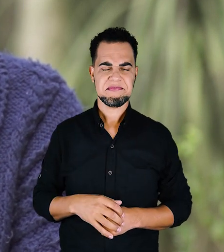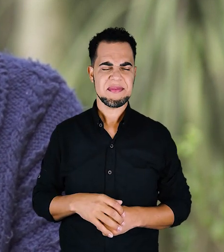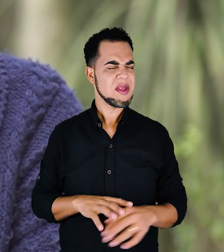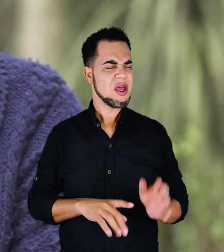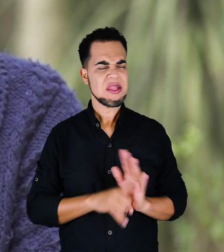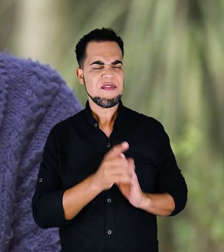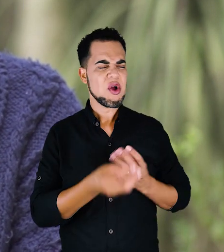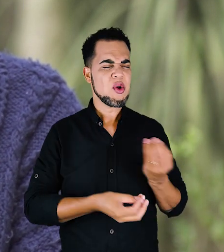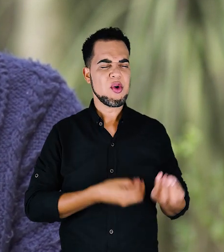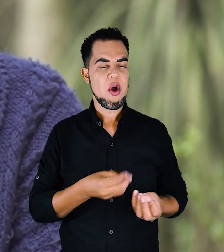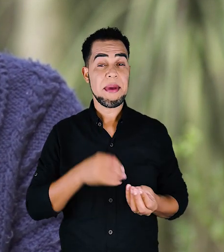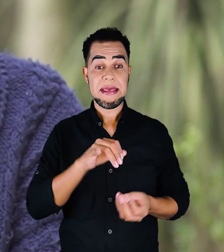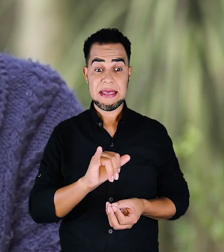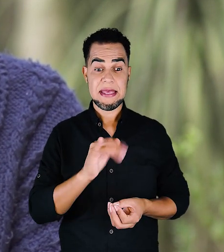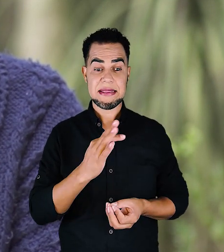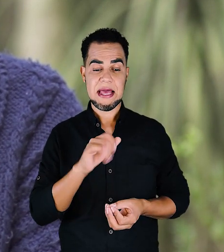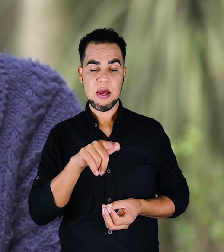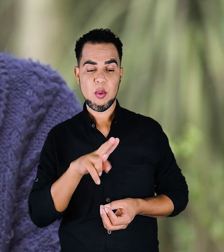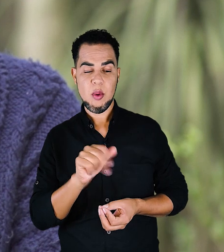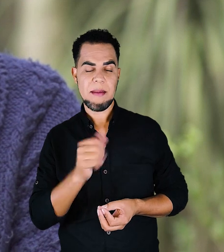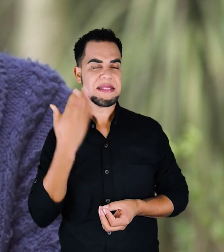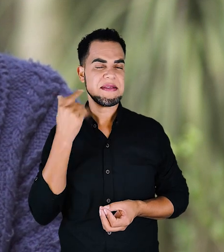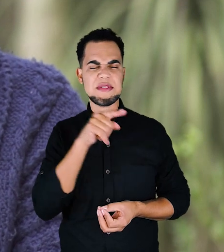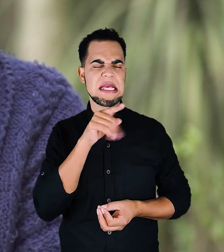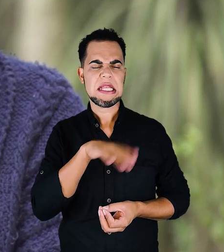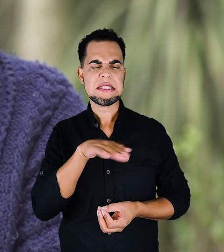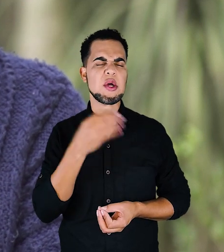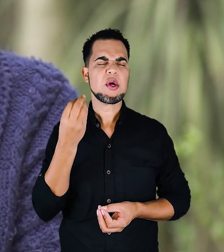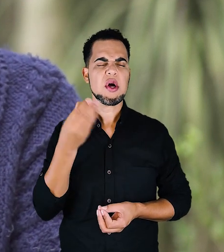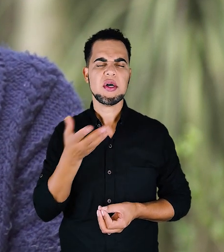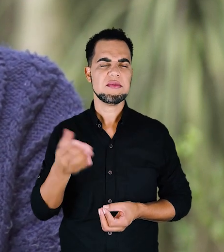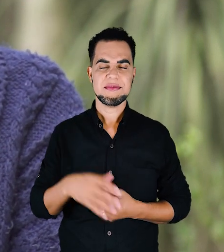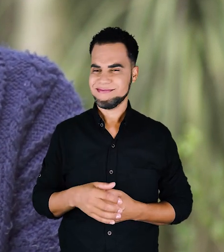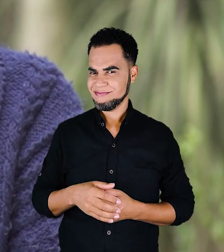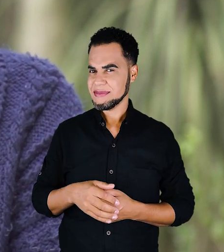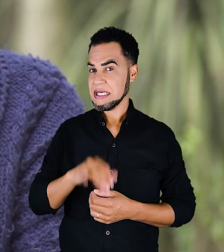Como era Itaguá na sua infância?